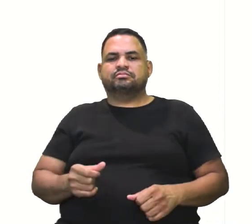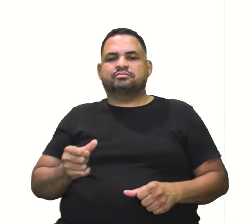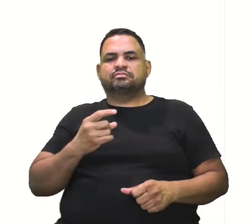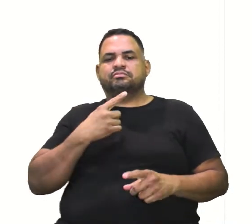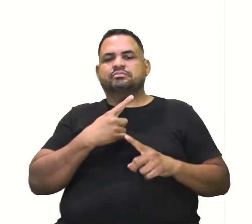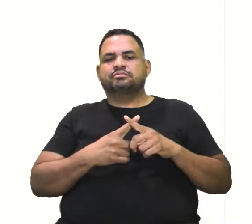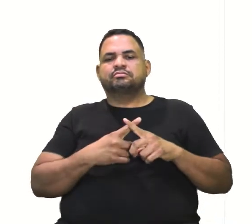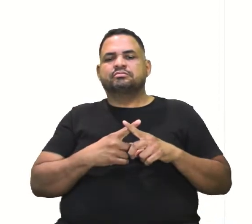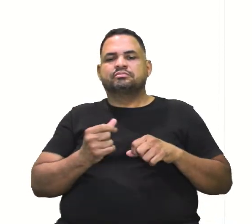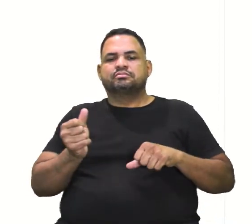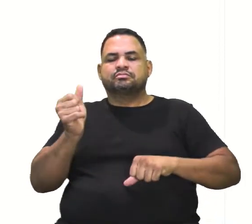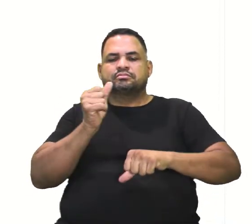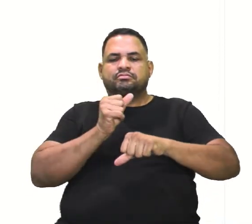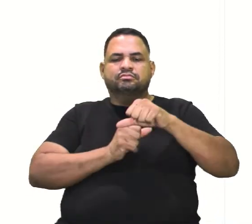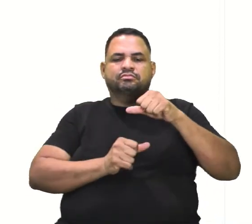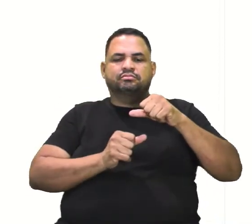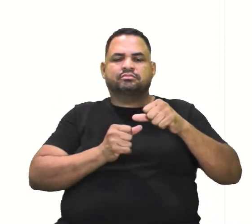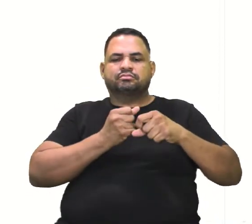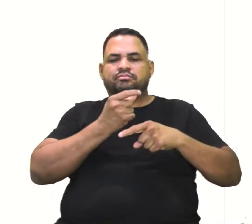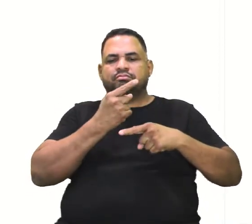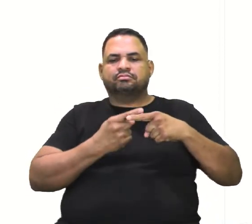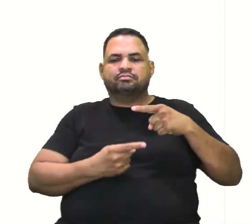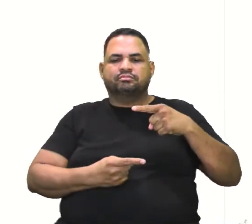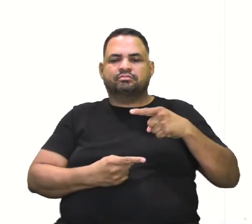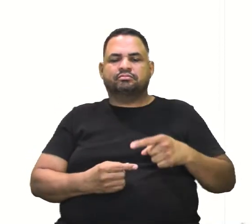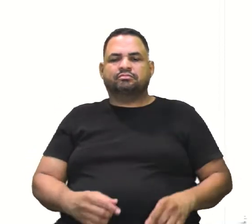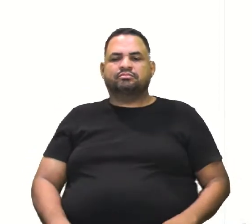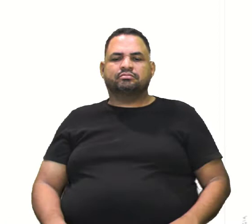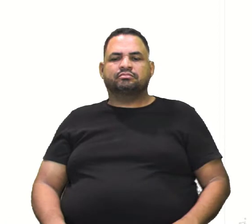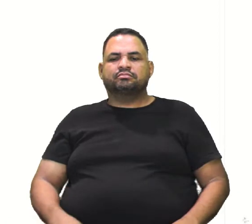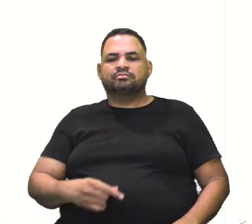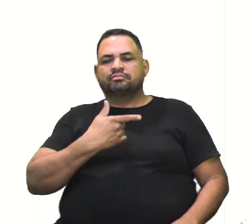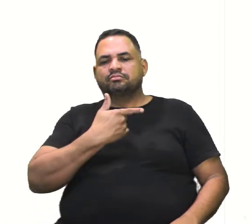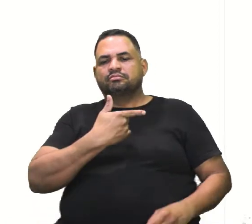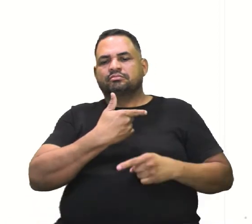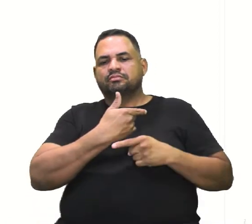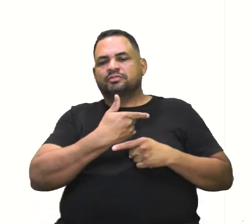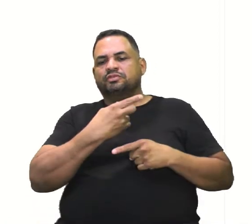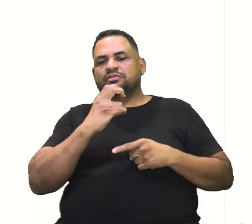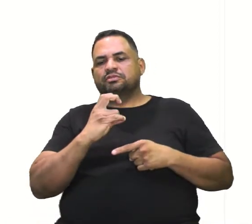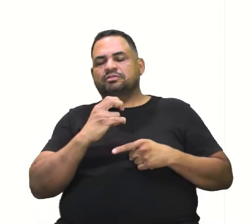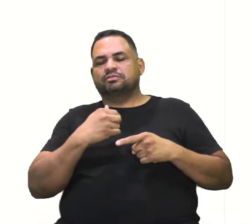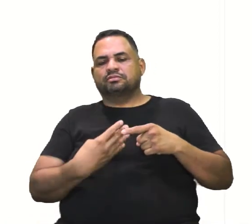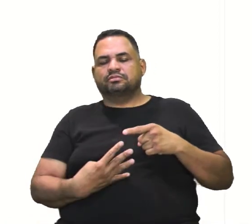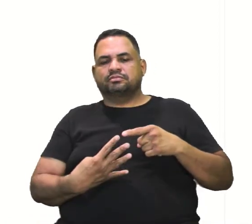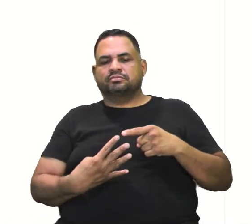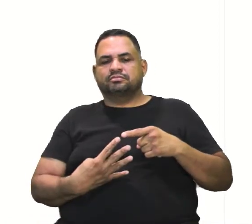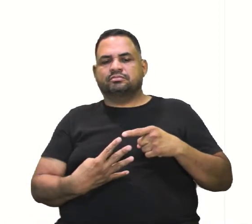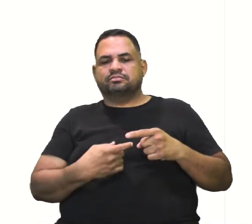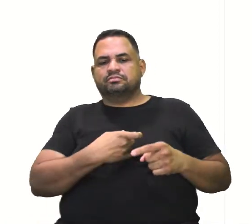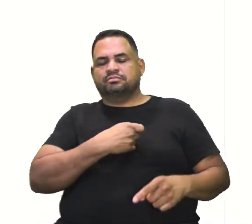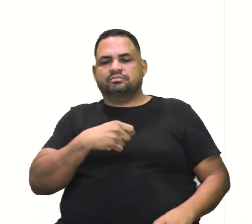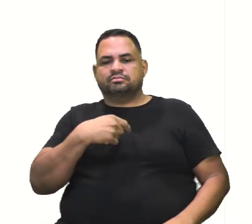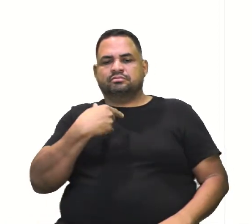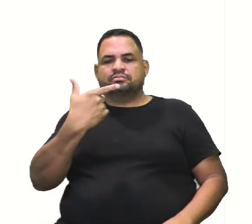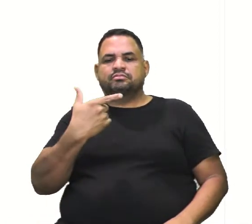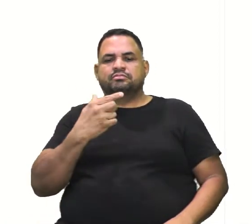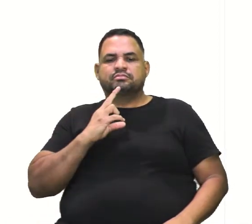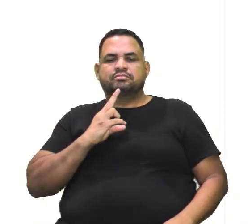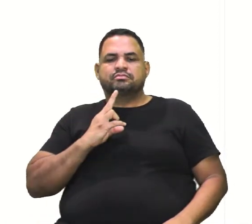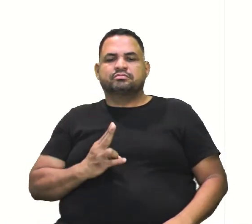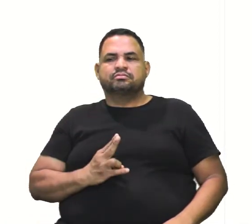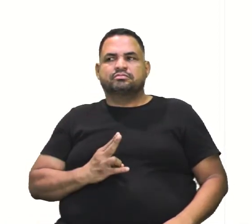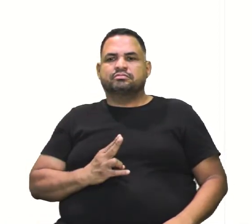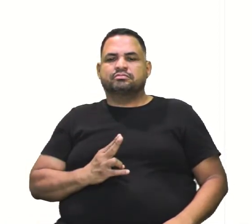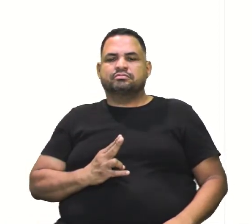Tá multiplicando, passa para cá, Dividindo. dividindo. 25 dividido por 4, X ao quadrado é